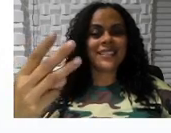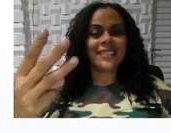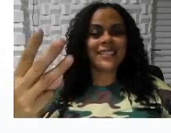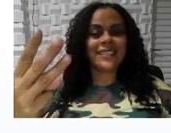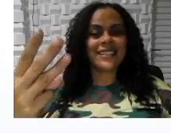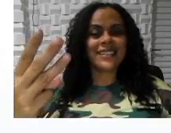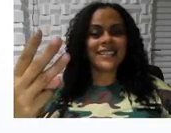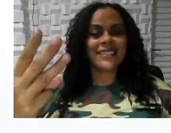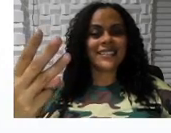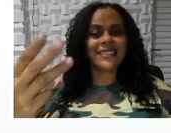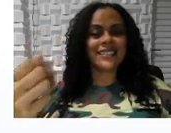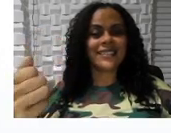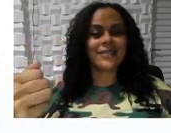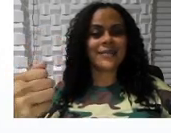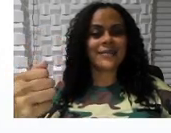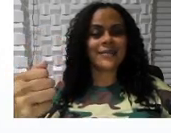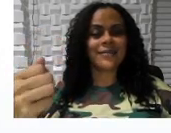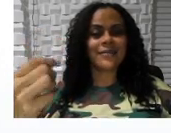3,